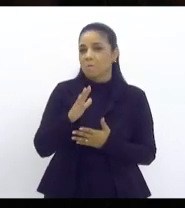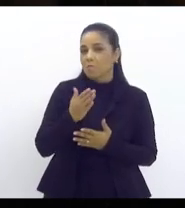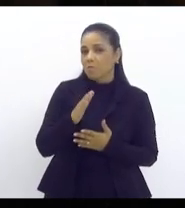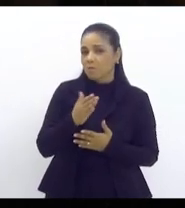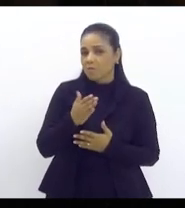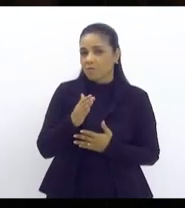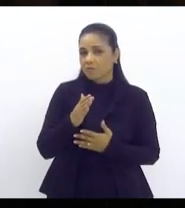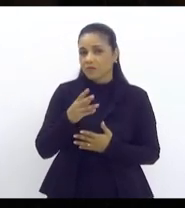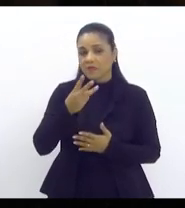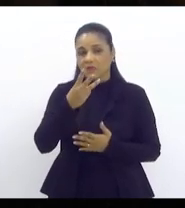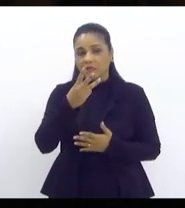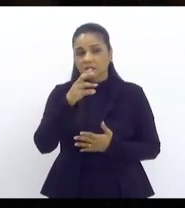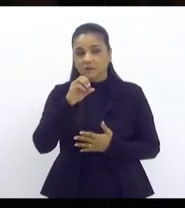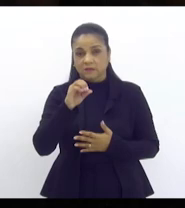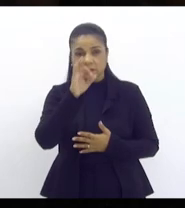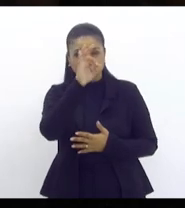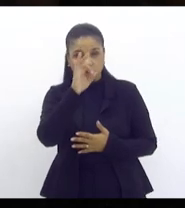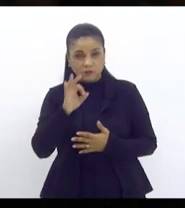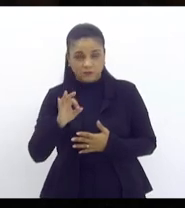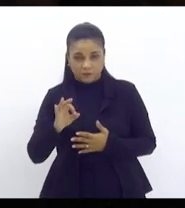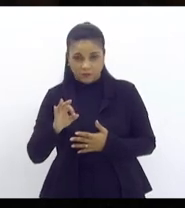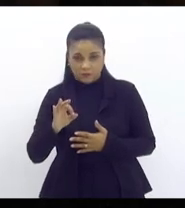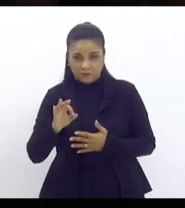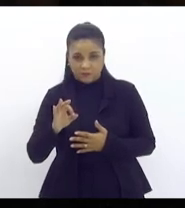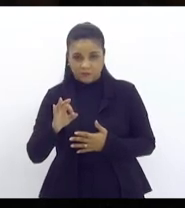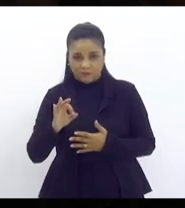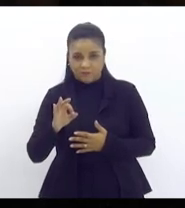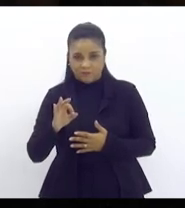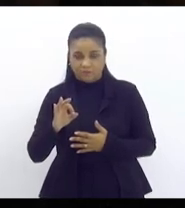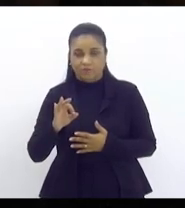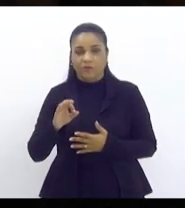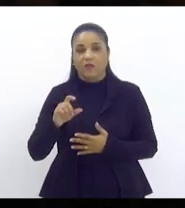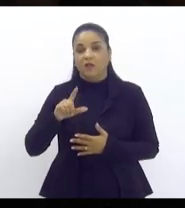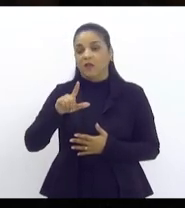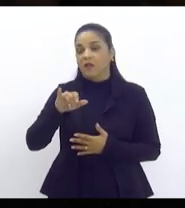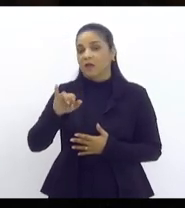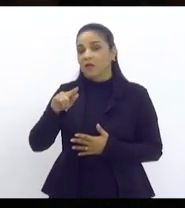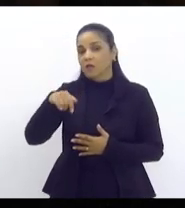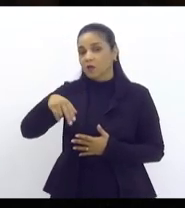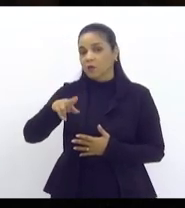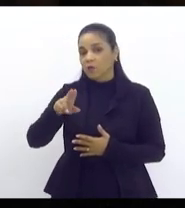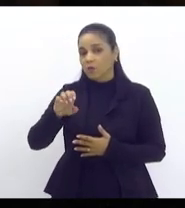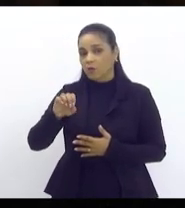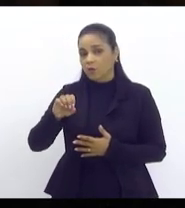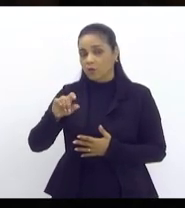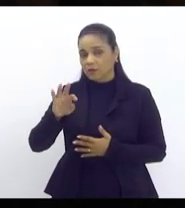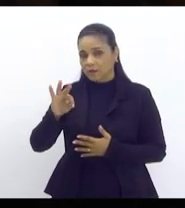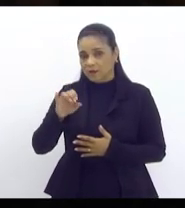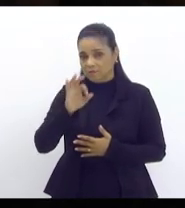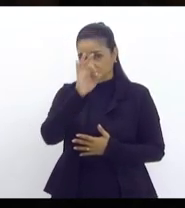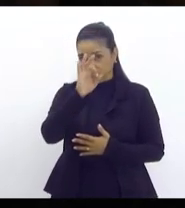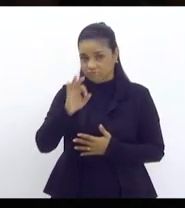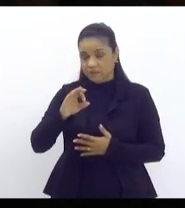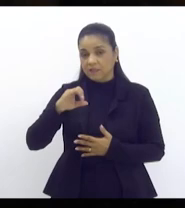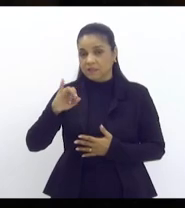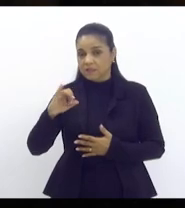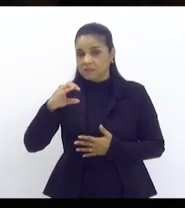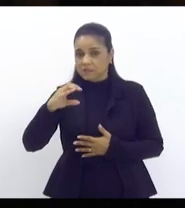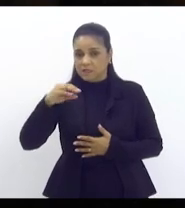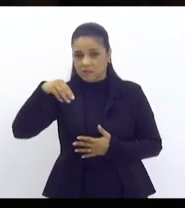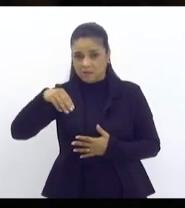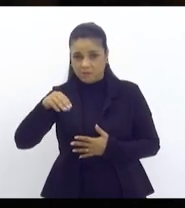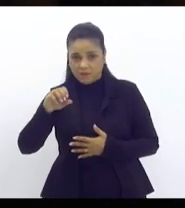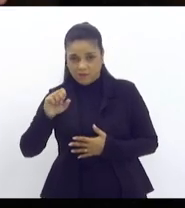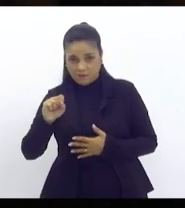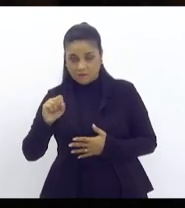aproximadamente 30%, alíquotas do ICMS, para 18 pontos percentuais.